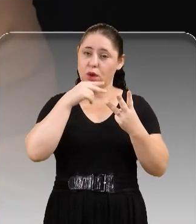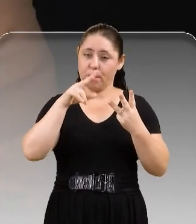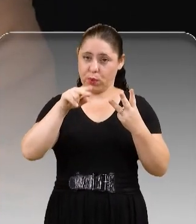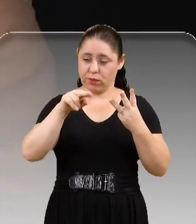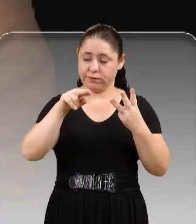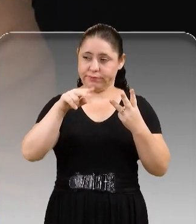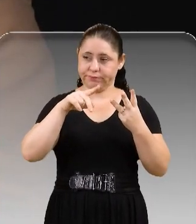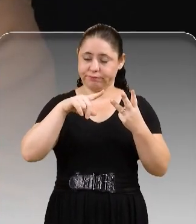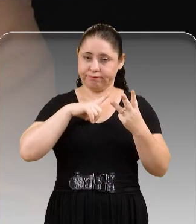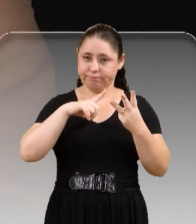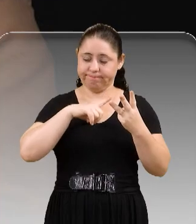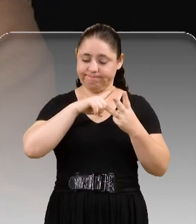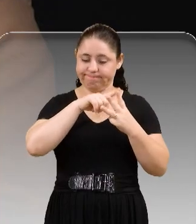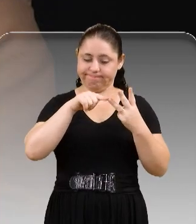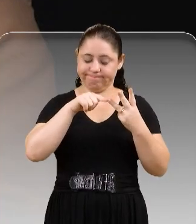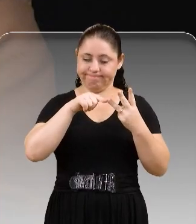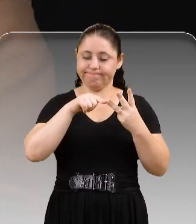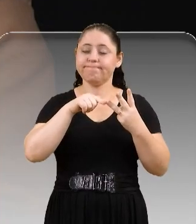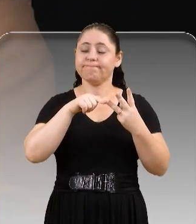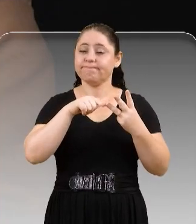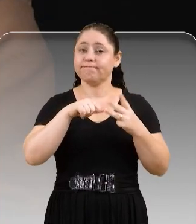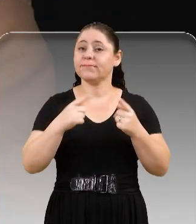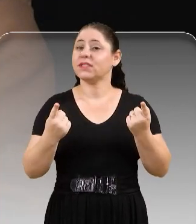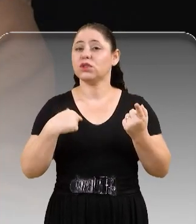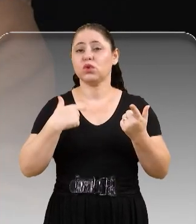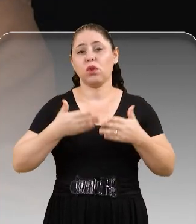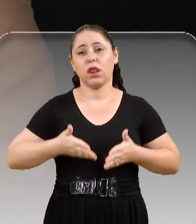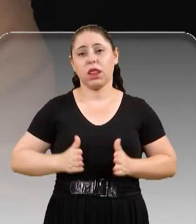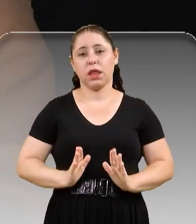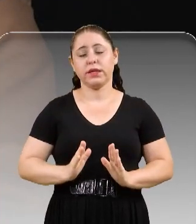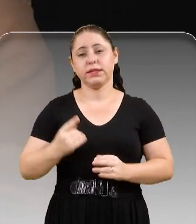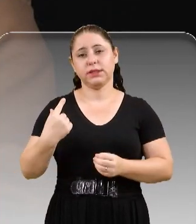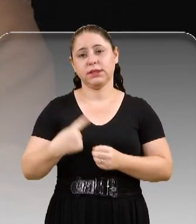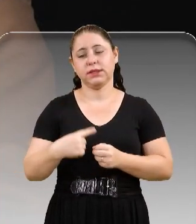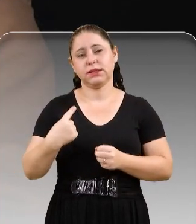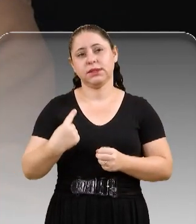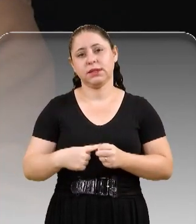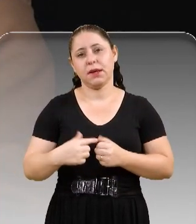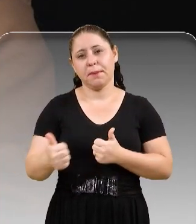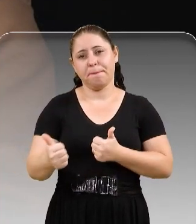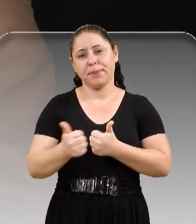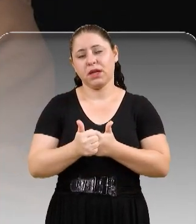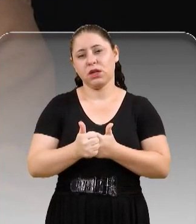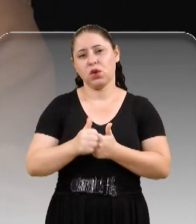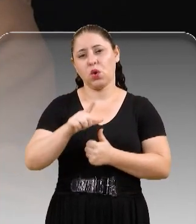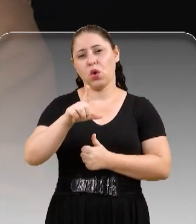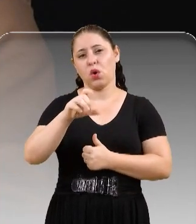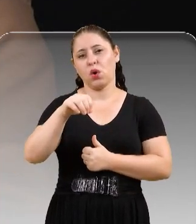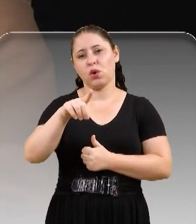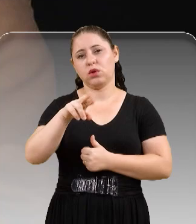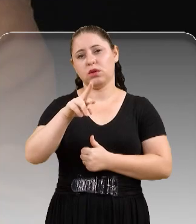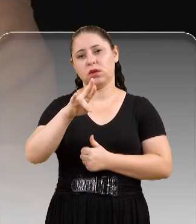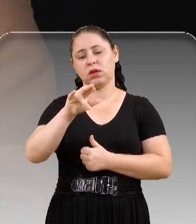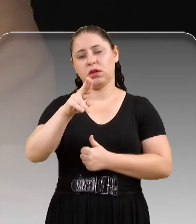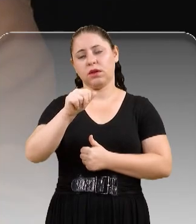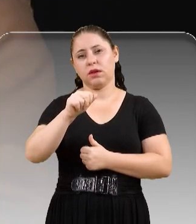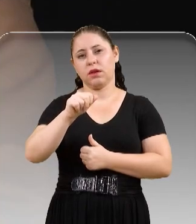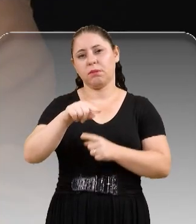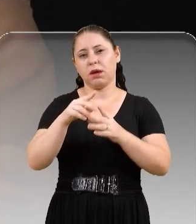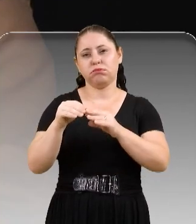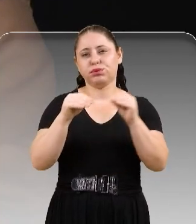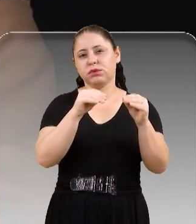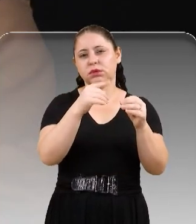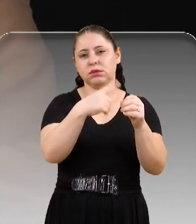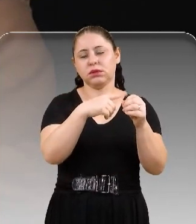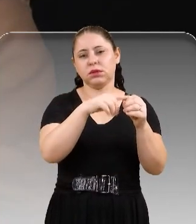outros irmãos. Agora, eu nasci na cidade próxima a Londrina, mas eu fui para uma cidade menor